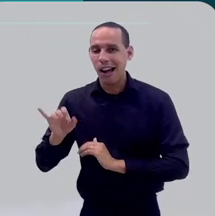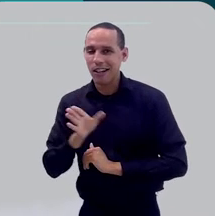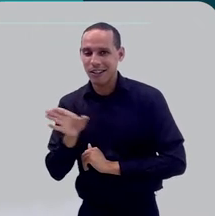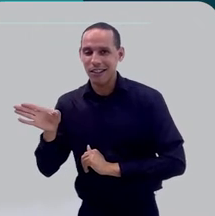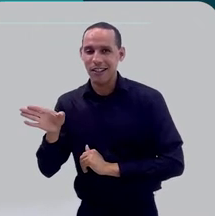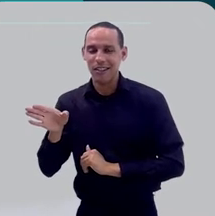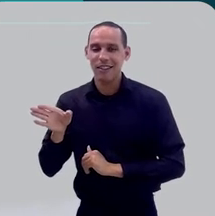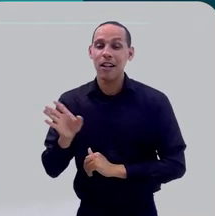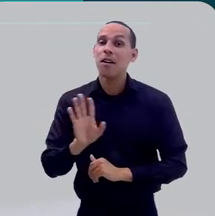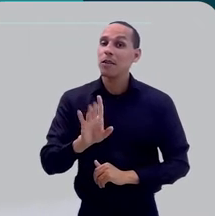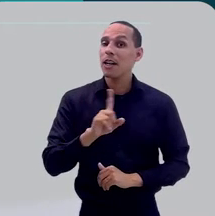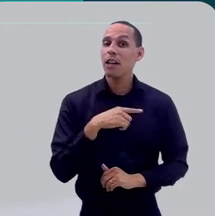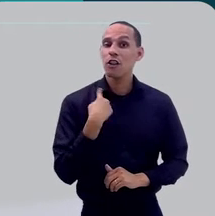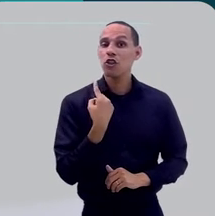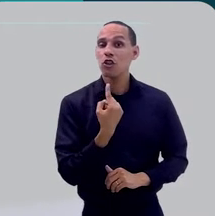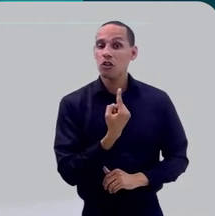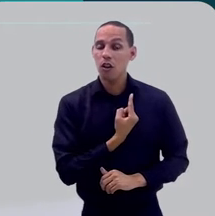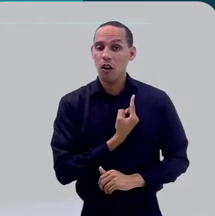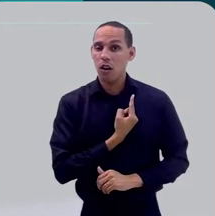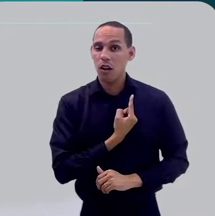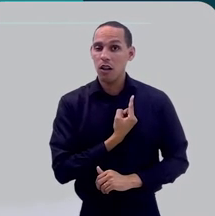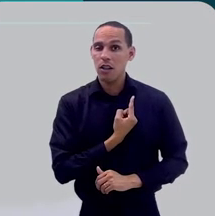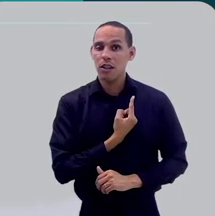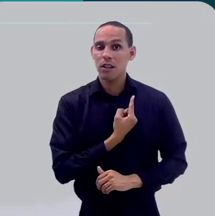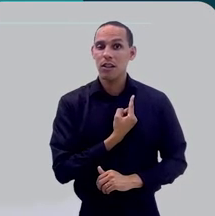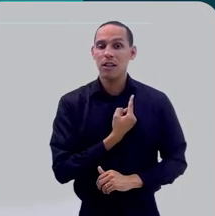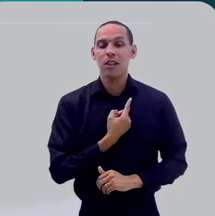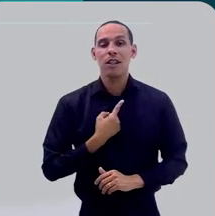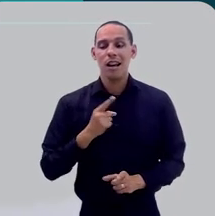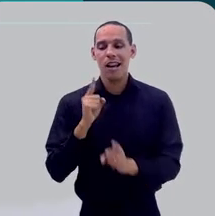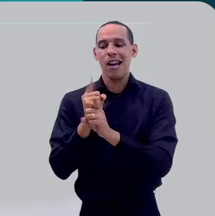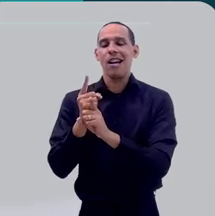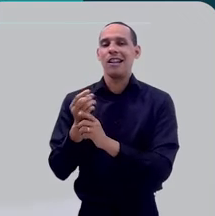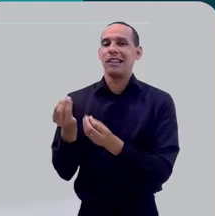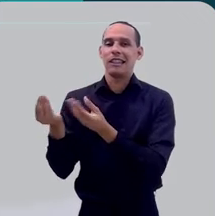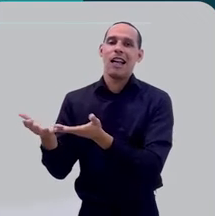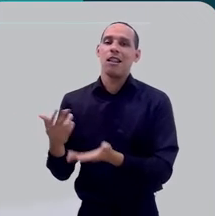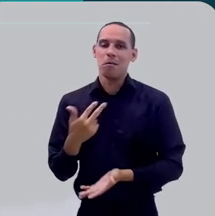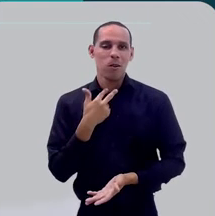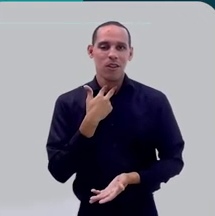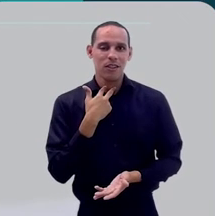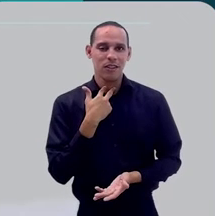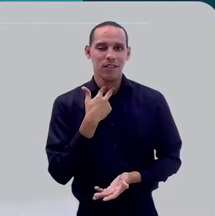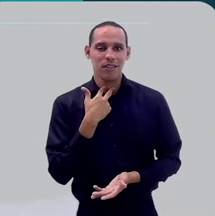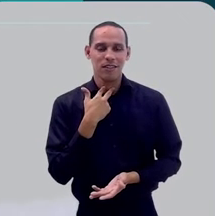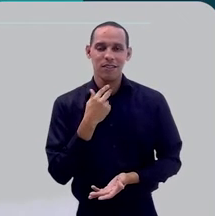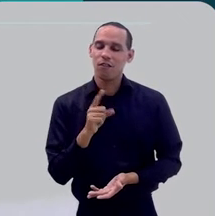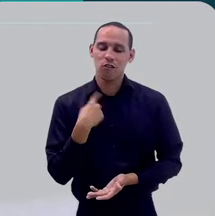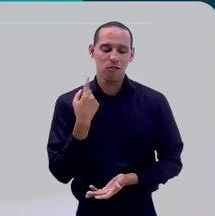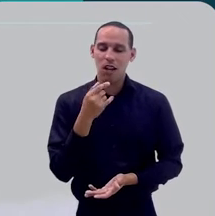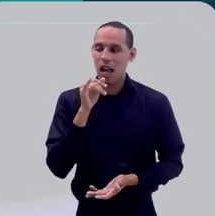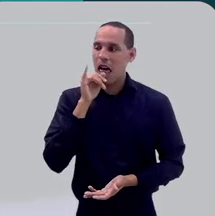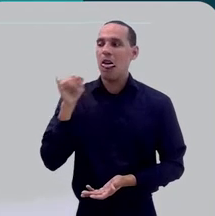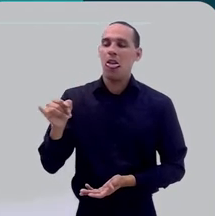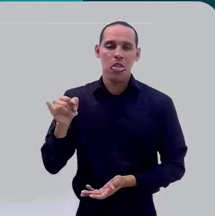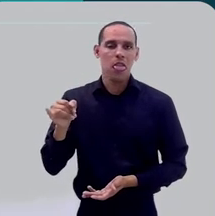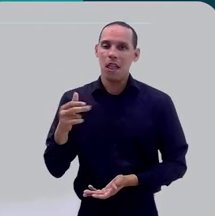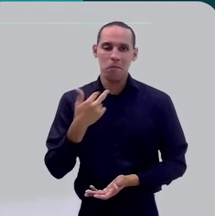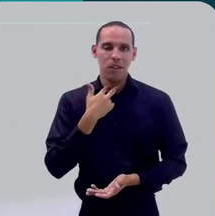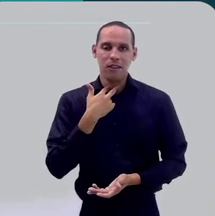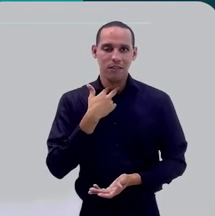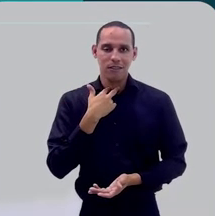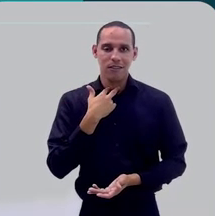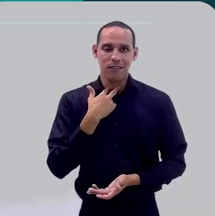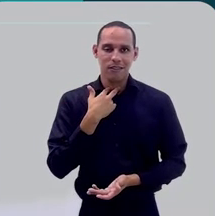então, no caso... Mas a gente vai não pode confirmar, a gente não pode dar o diagnóstico assim, ou não. A gente não pode sair dando